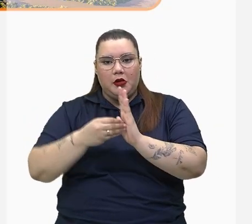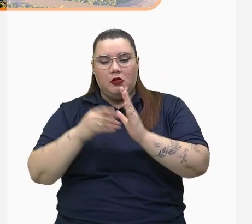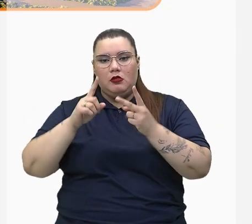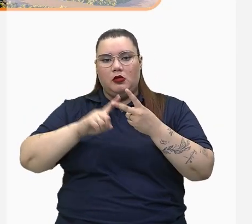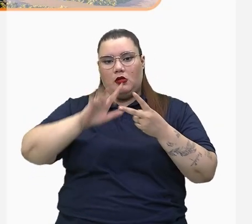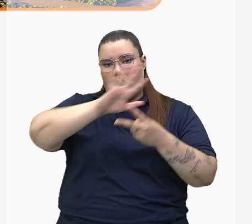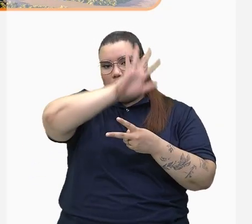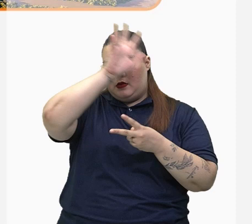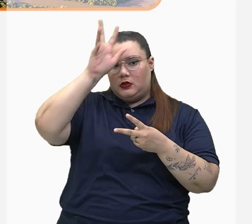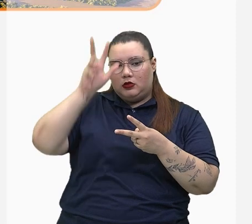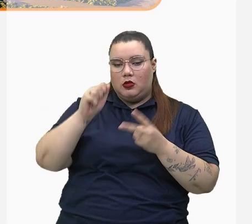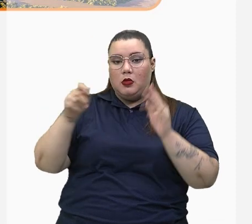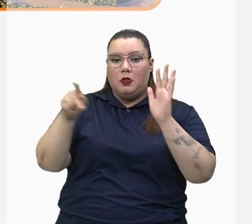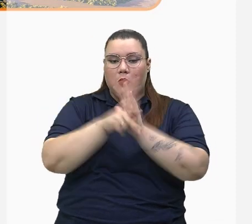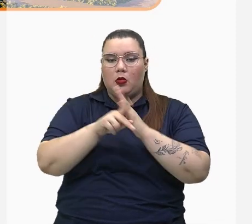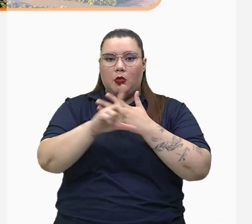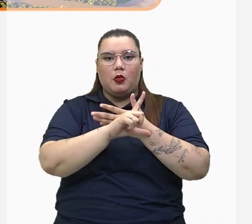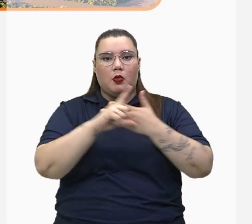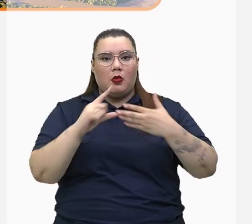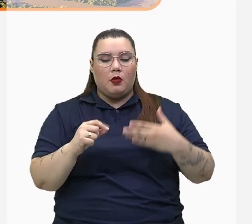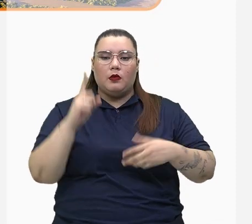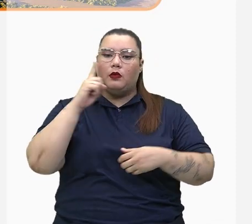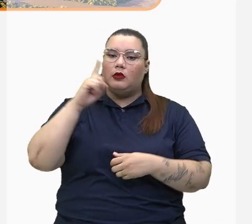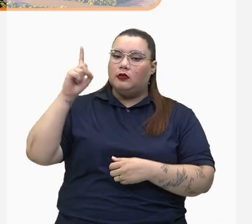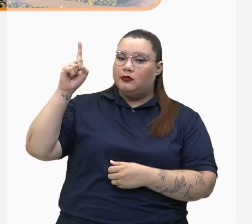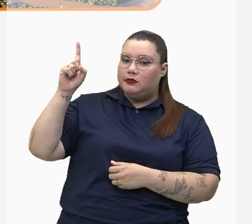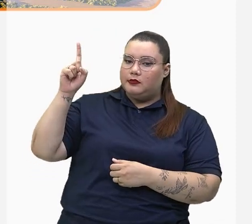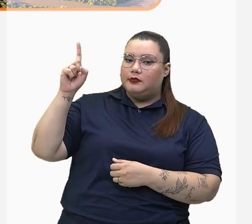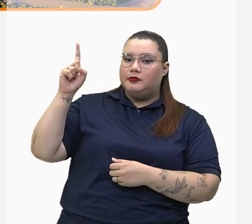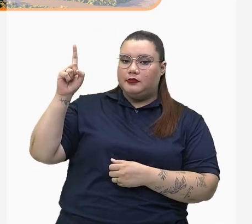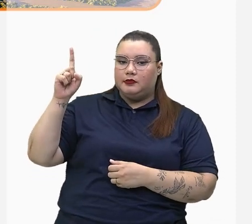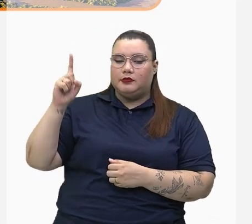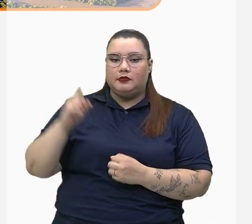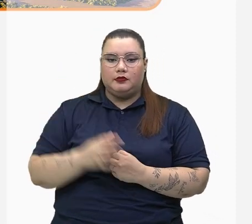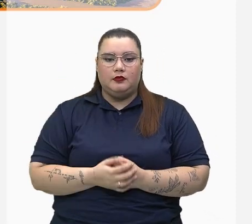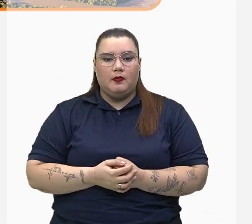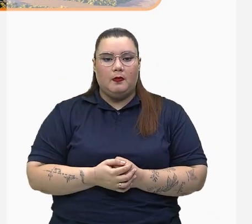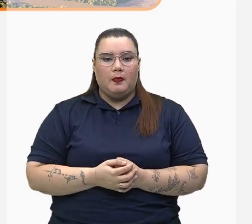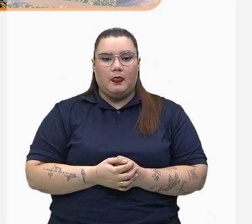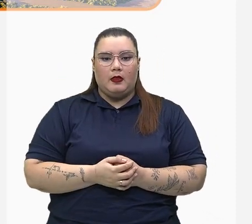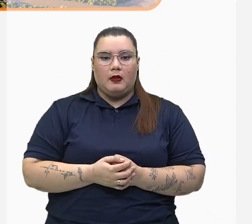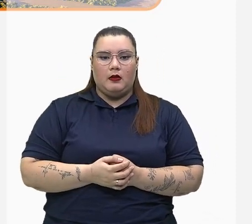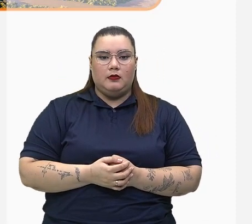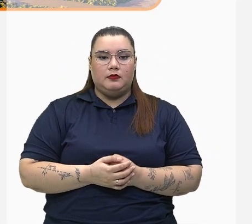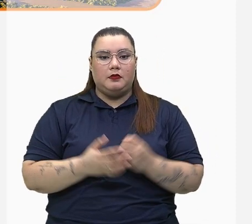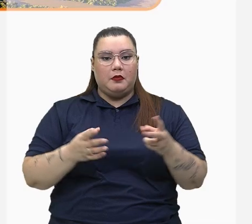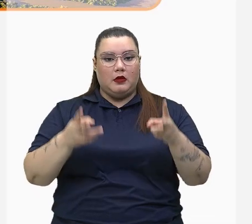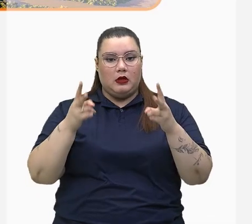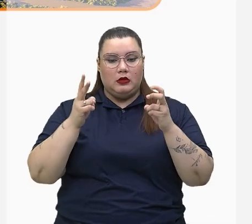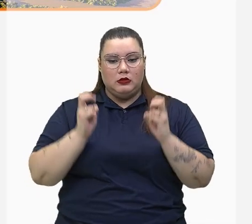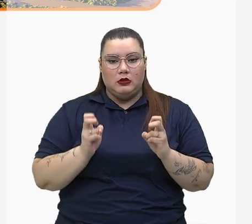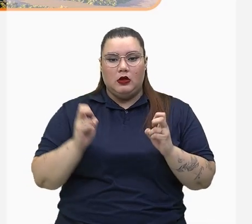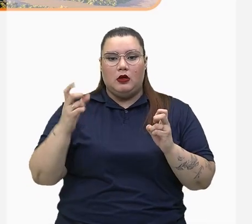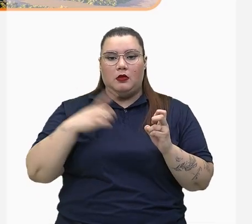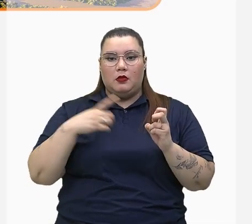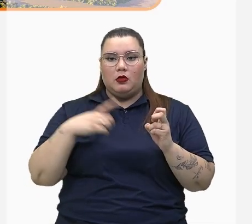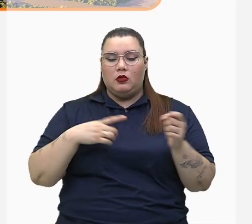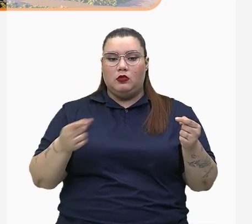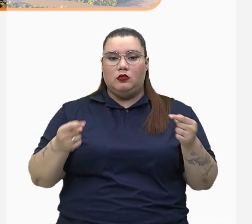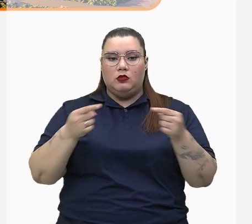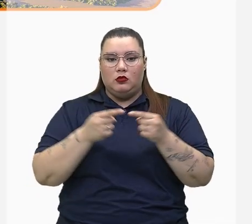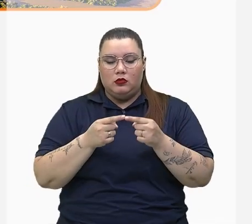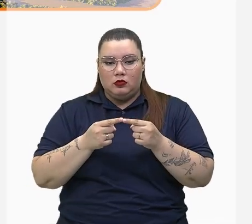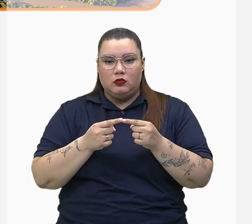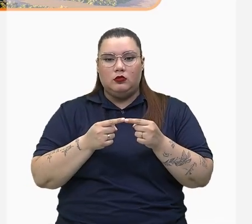uma classificação do geógrafo Jurandir Rossi. Já vimos que tanto o Amazonas como o estado